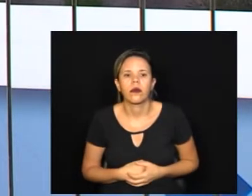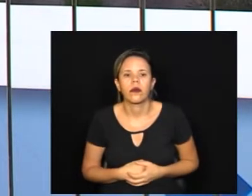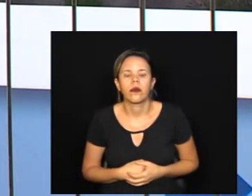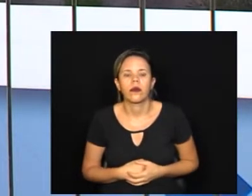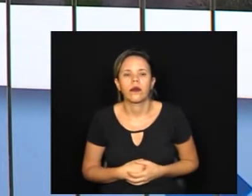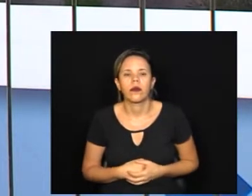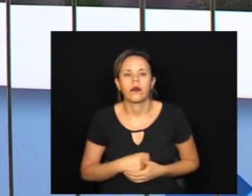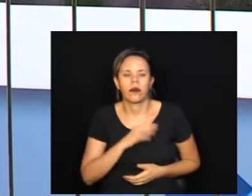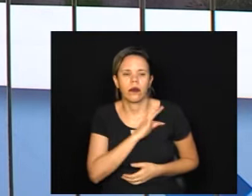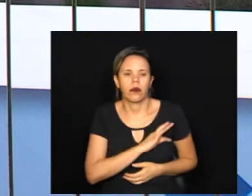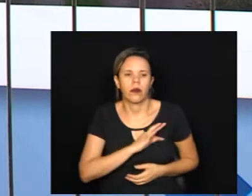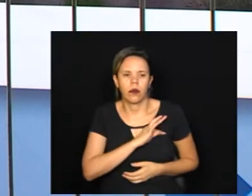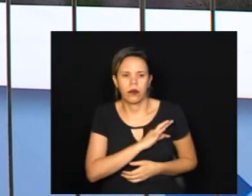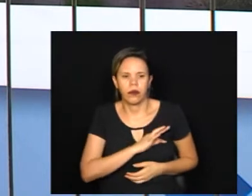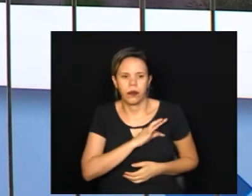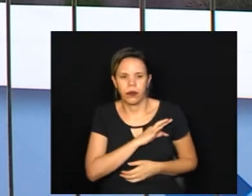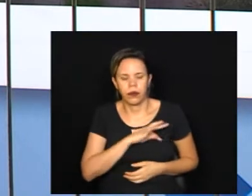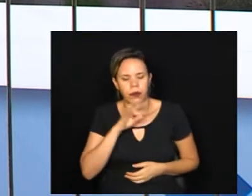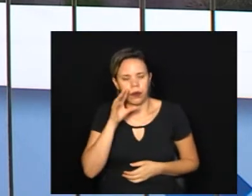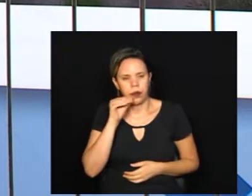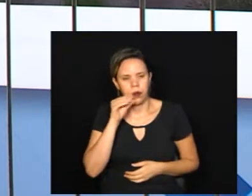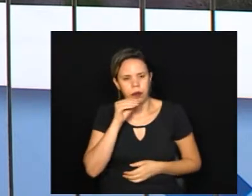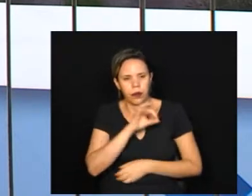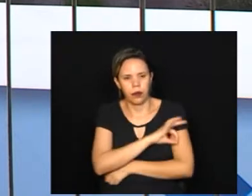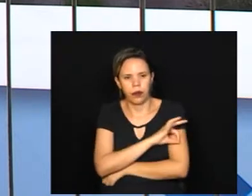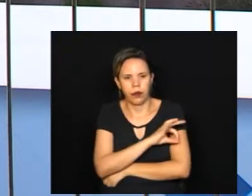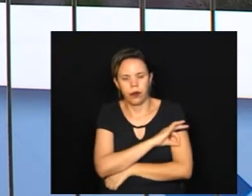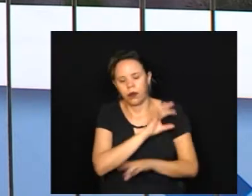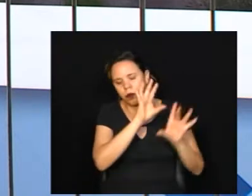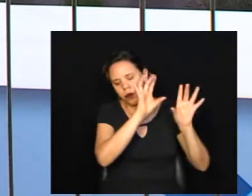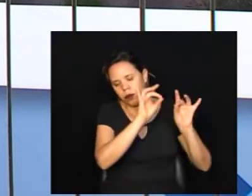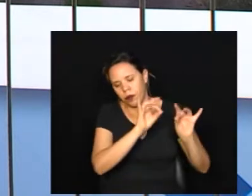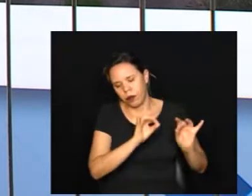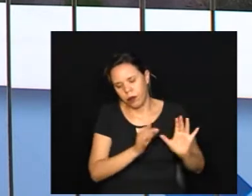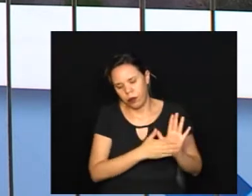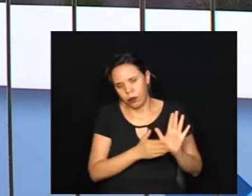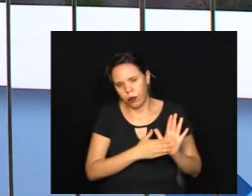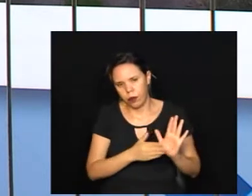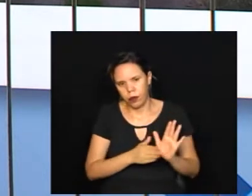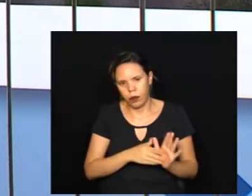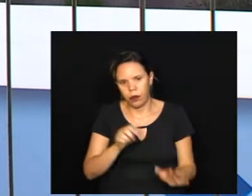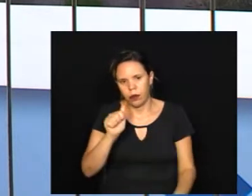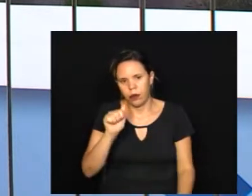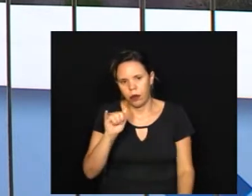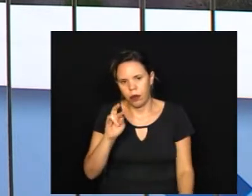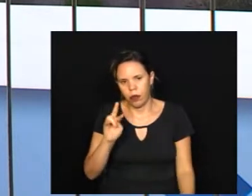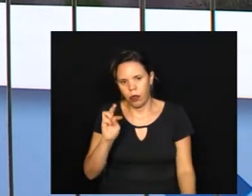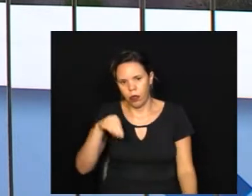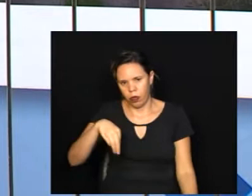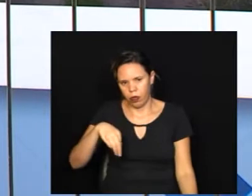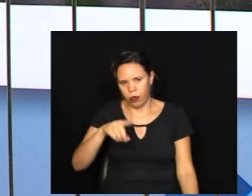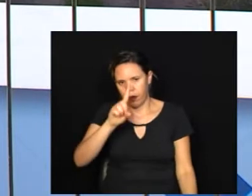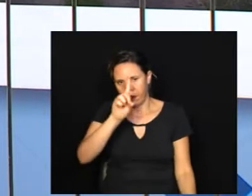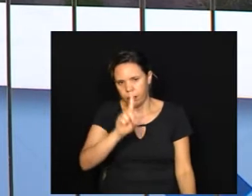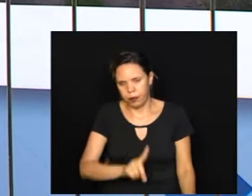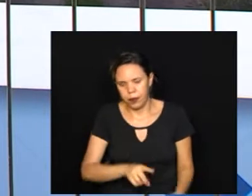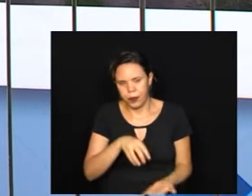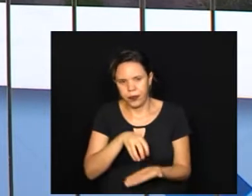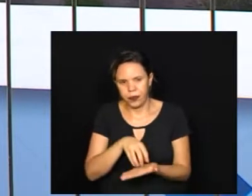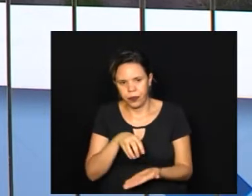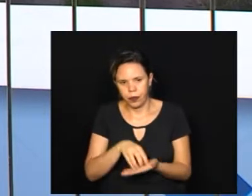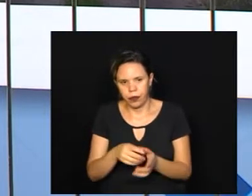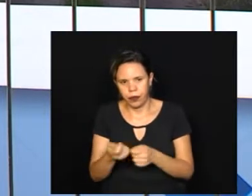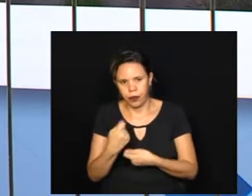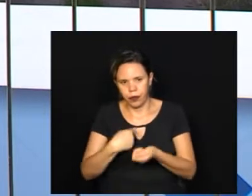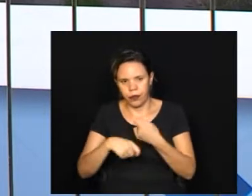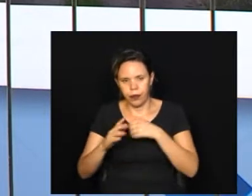E técnicos da Prefeitura detalharam a proposta. Olha só, Ayrton Aparecido Salvador, que é o diretor do Departamento de Gestão